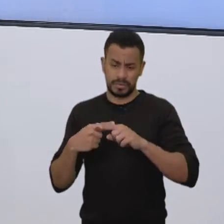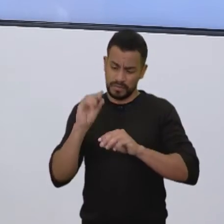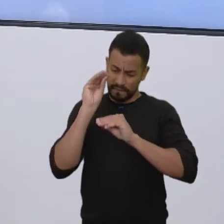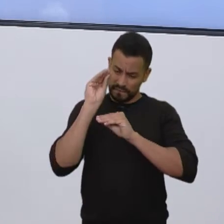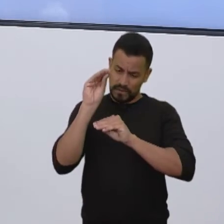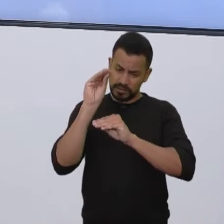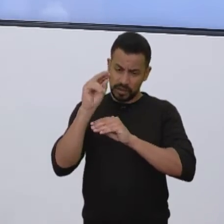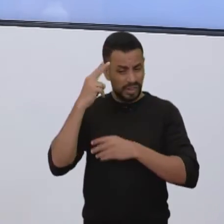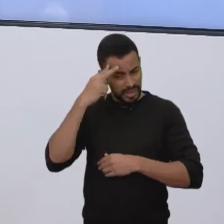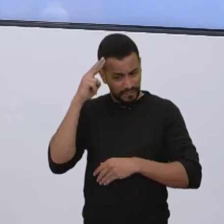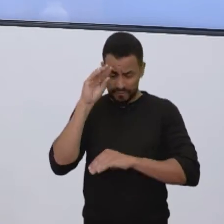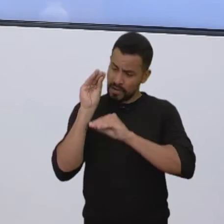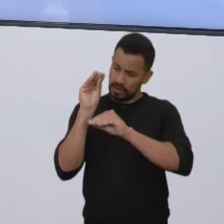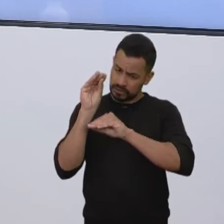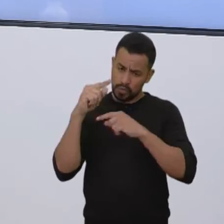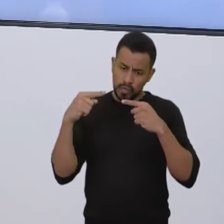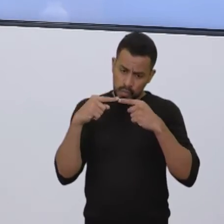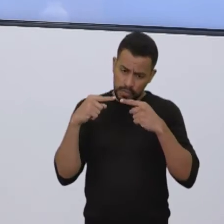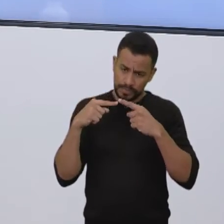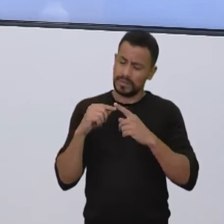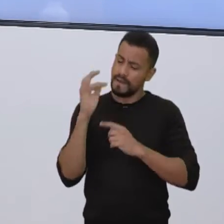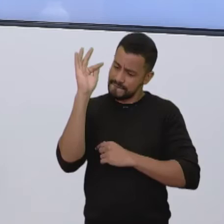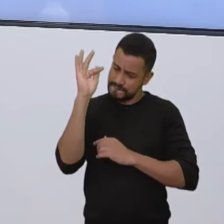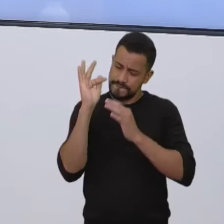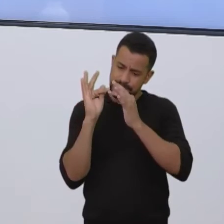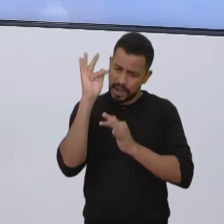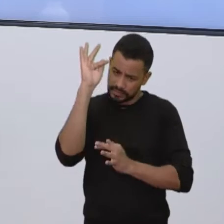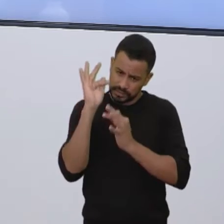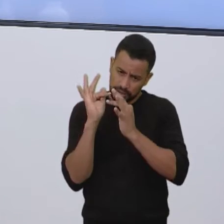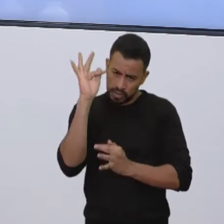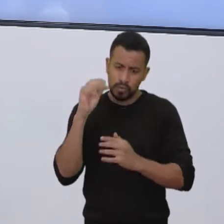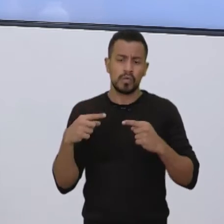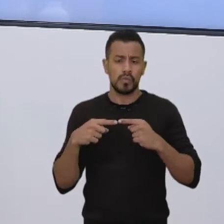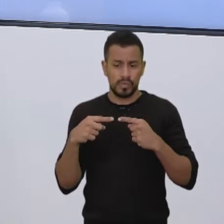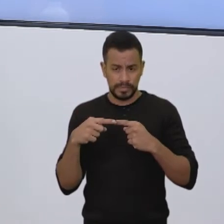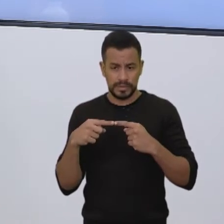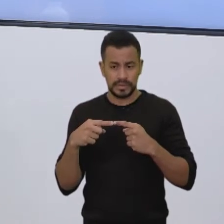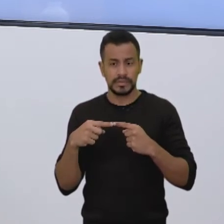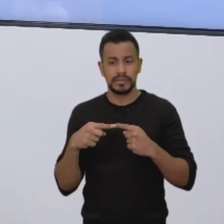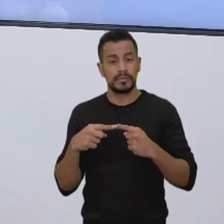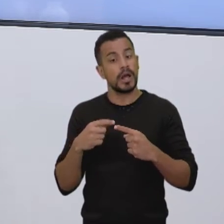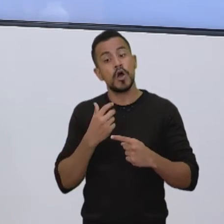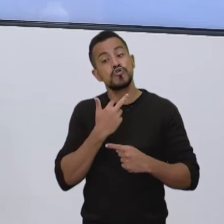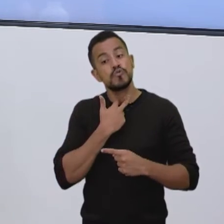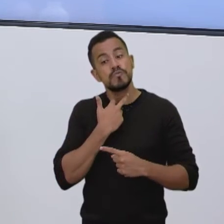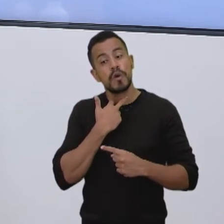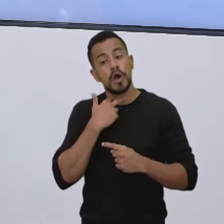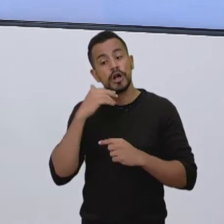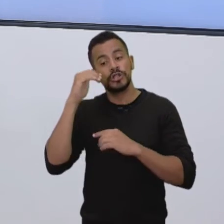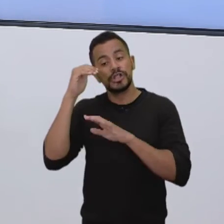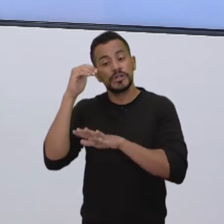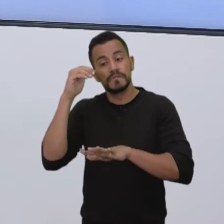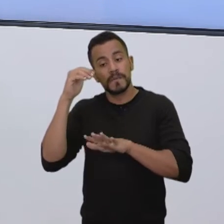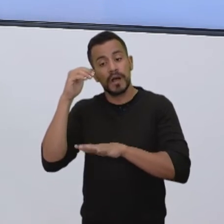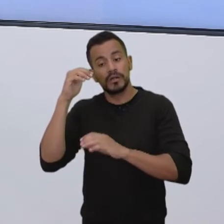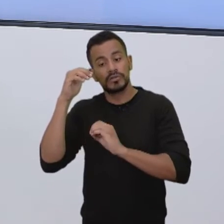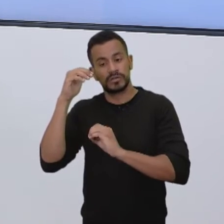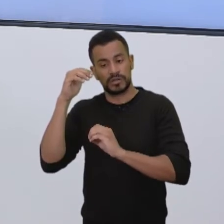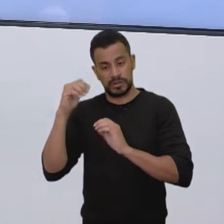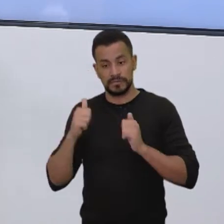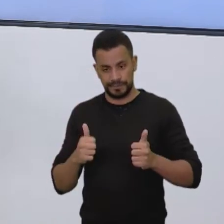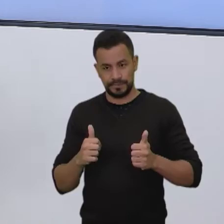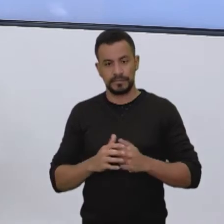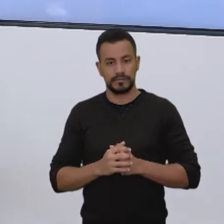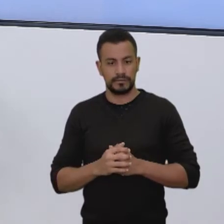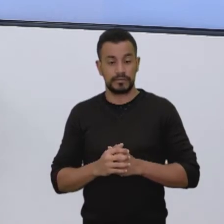fração, onde o denominador não pode ser 0. 5 sobre 11, tá ok, 5 onzeavos. E agora? Agora eu quero transformar